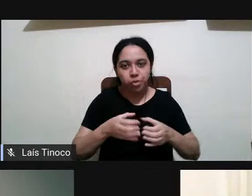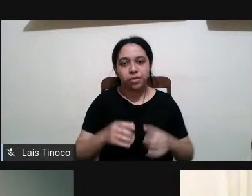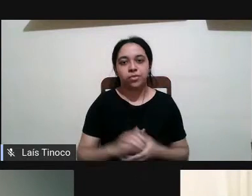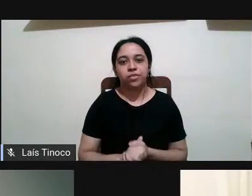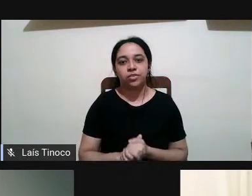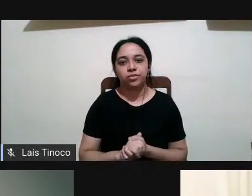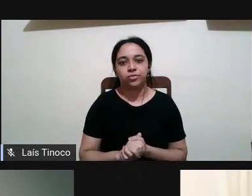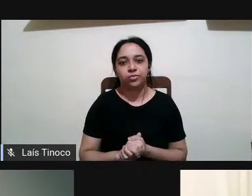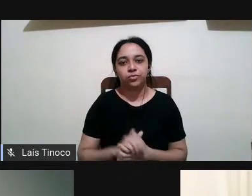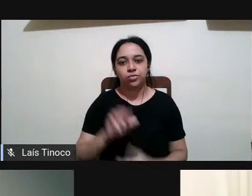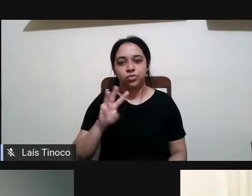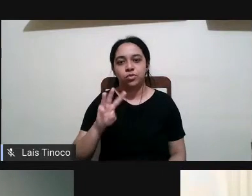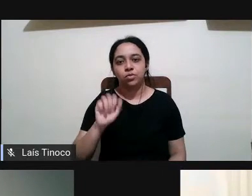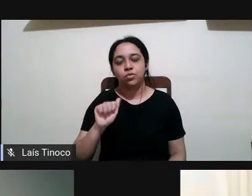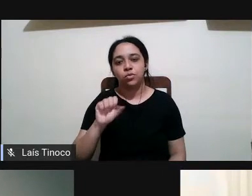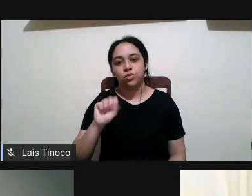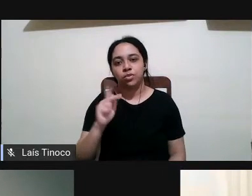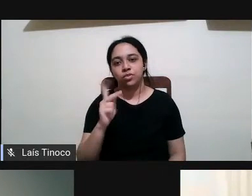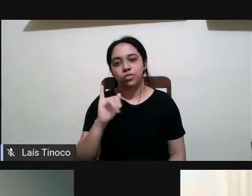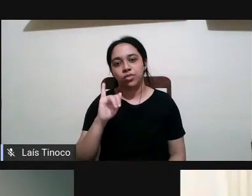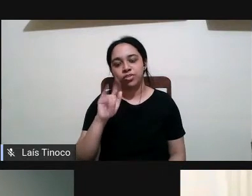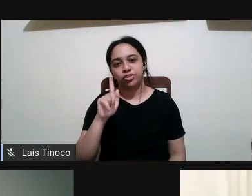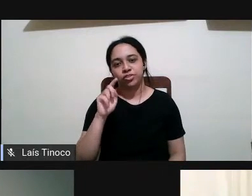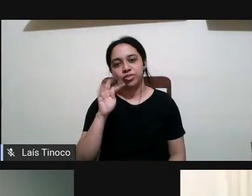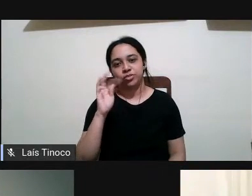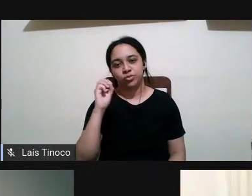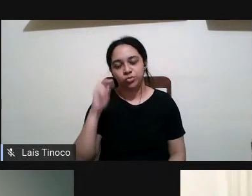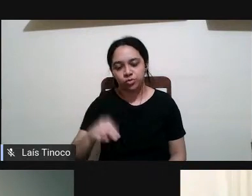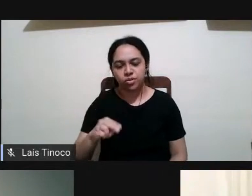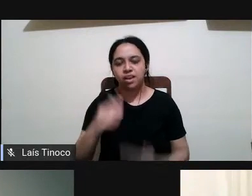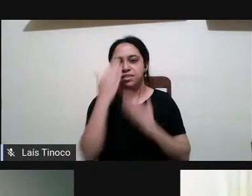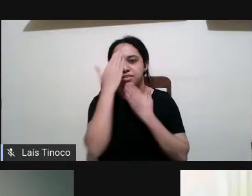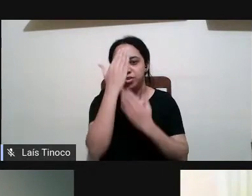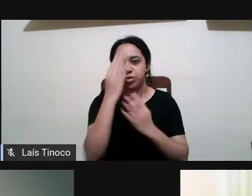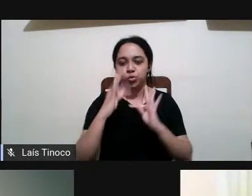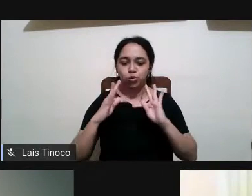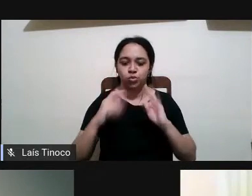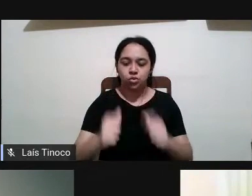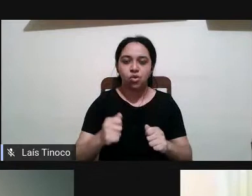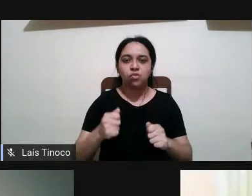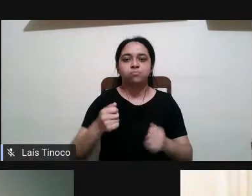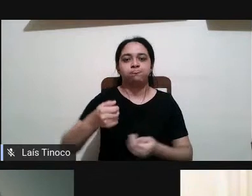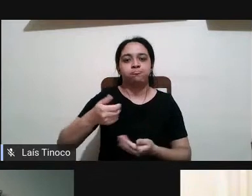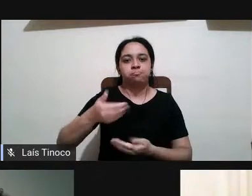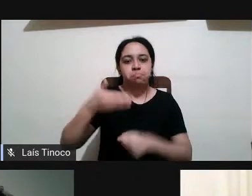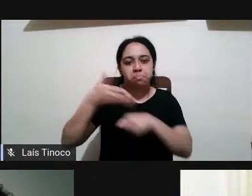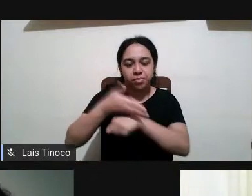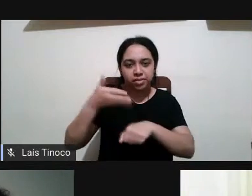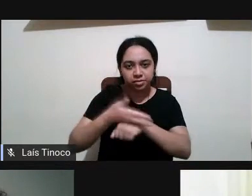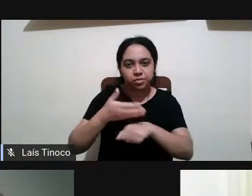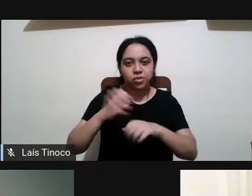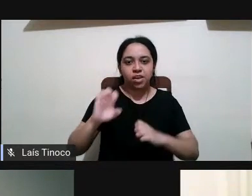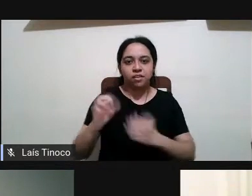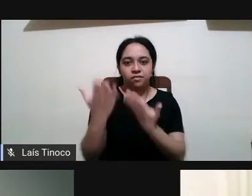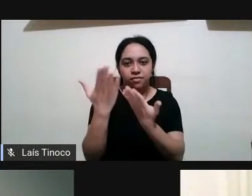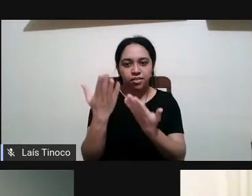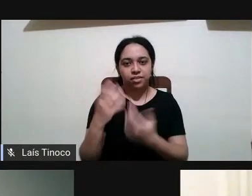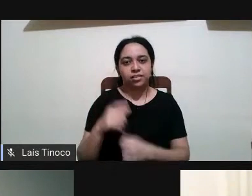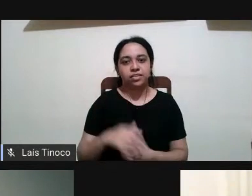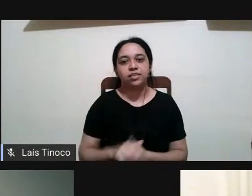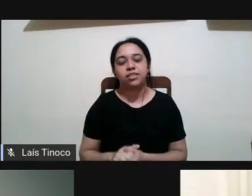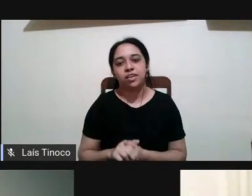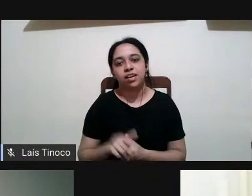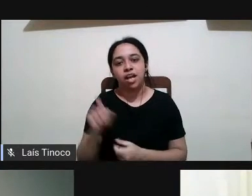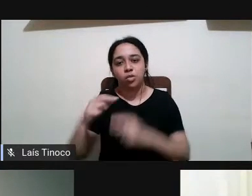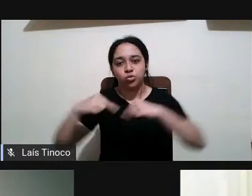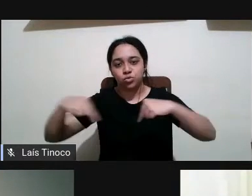O Washington Tavec, eu agradeço a todos envolvidos pelo empenho e qualidade do evento. Ele é do Núcleo de Sanidade